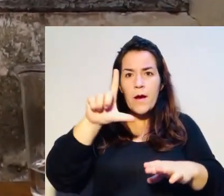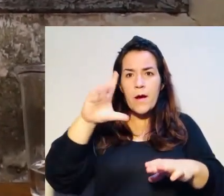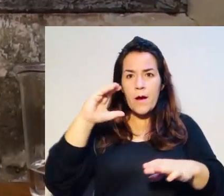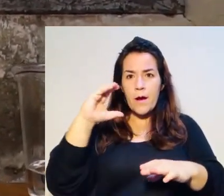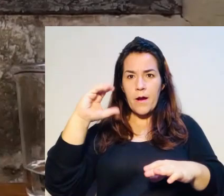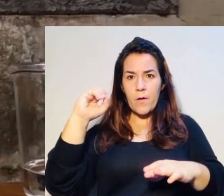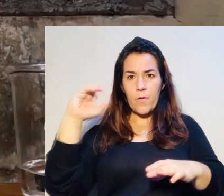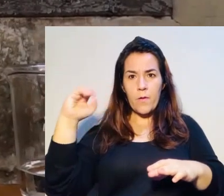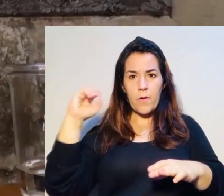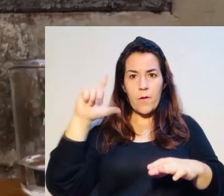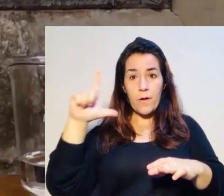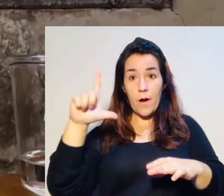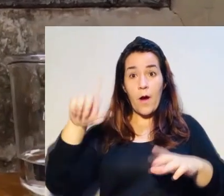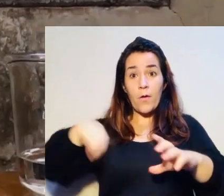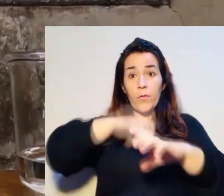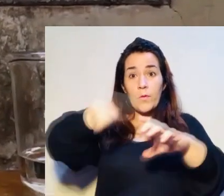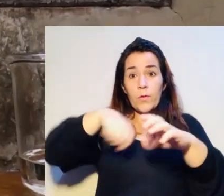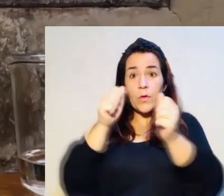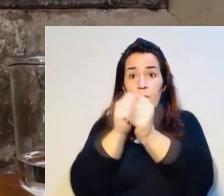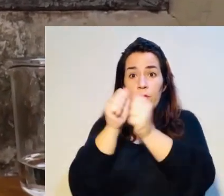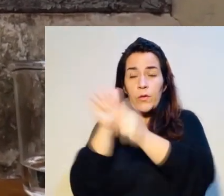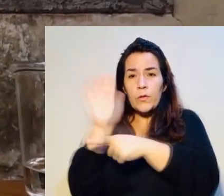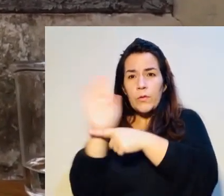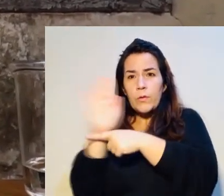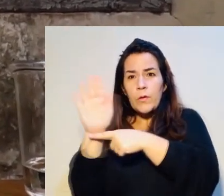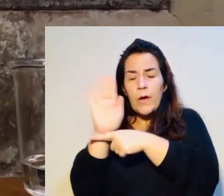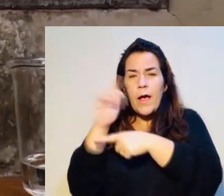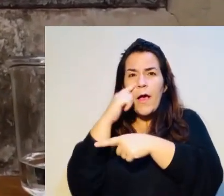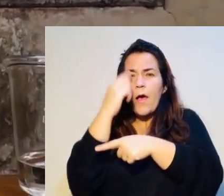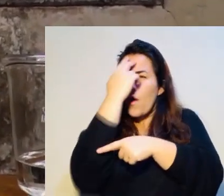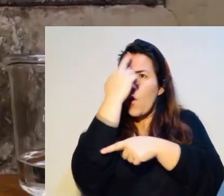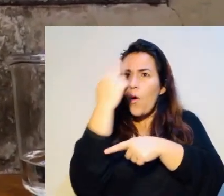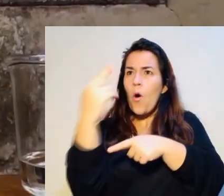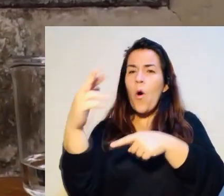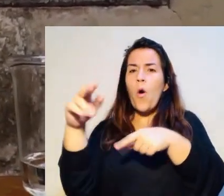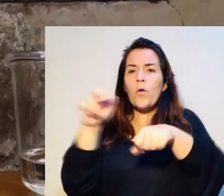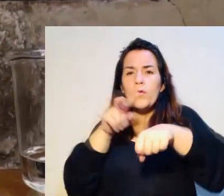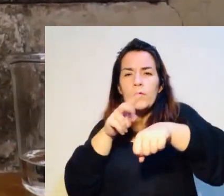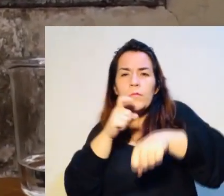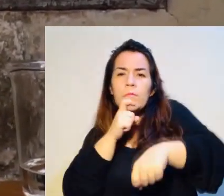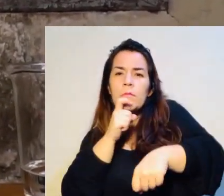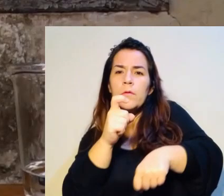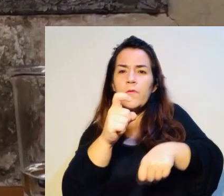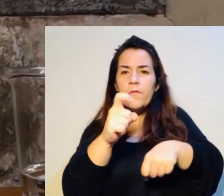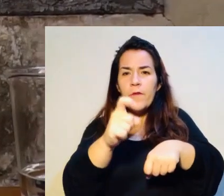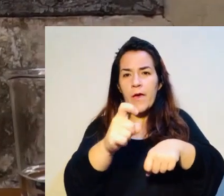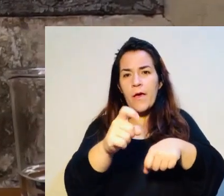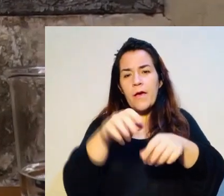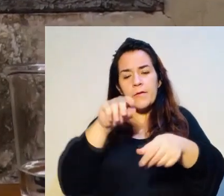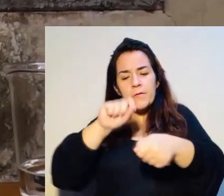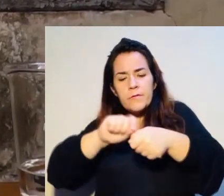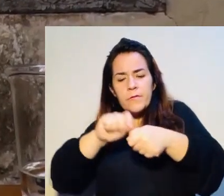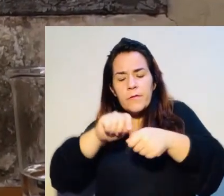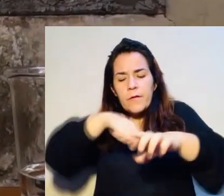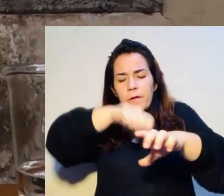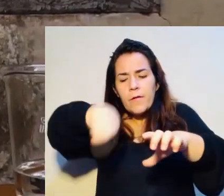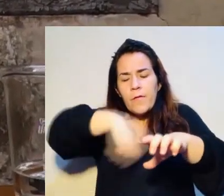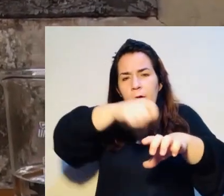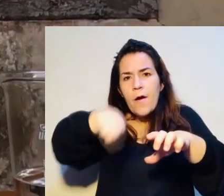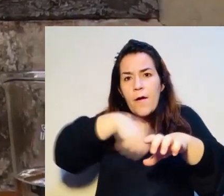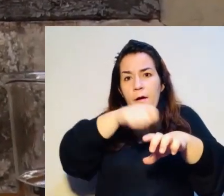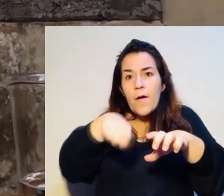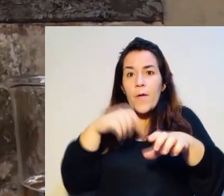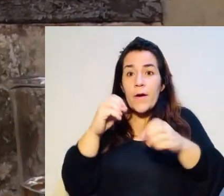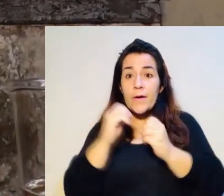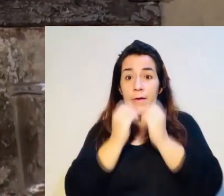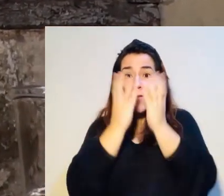em alguns tipos de ervas, elas ganhavam uma certa coloração, esverdeada. Se você pegava um